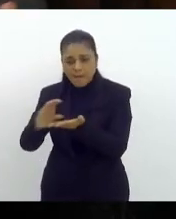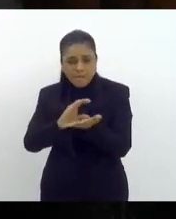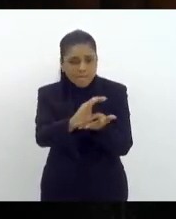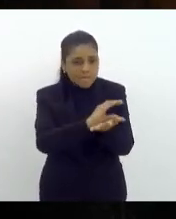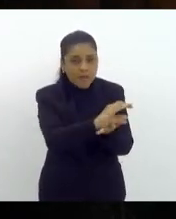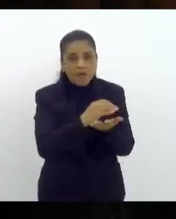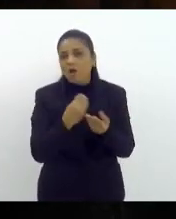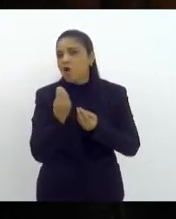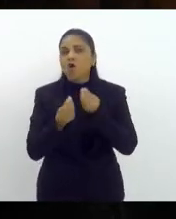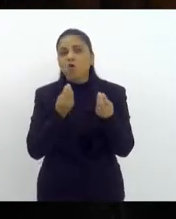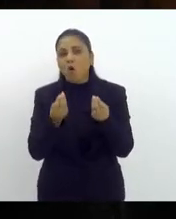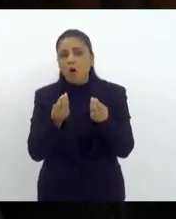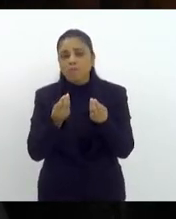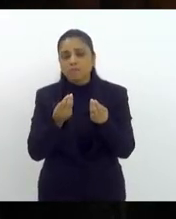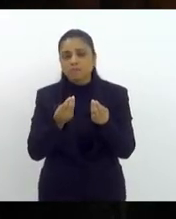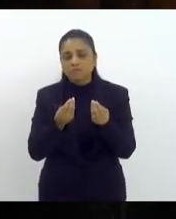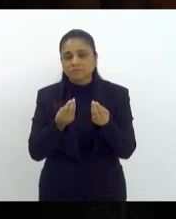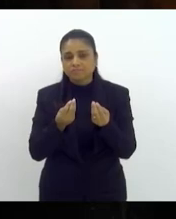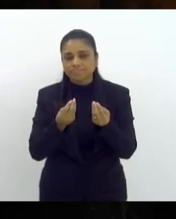sai dessa